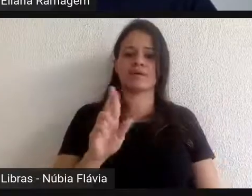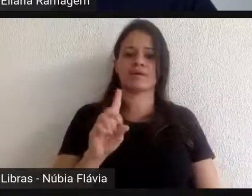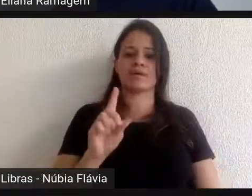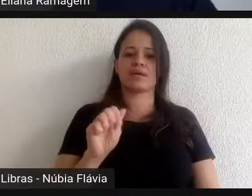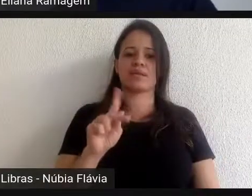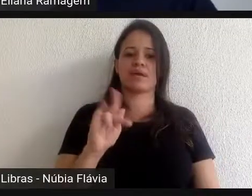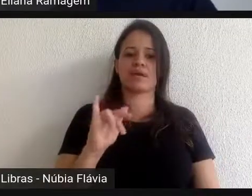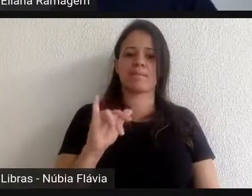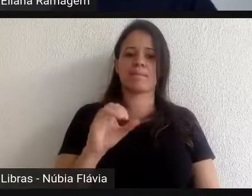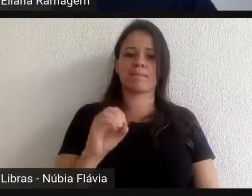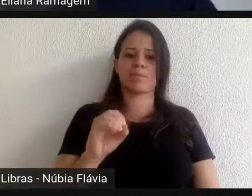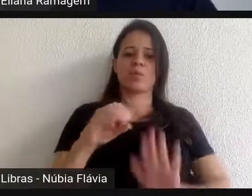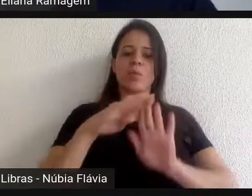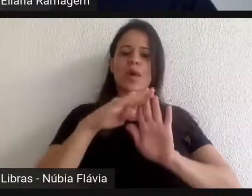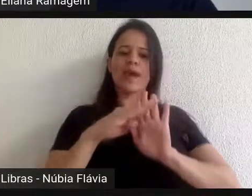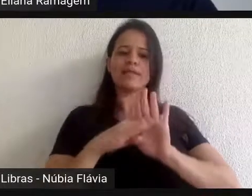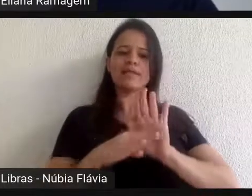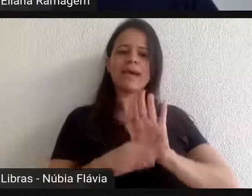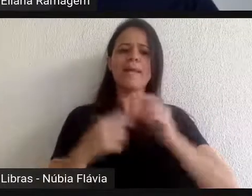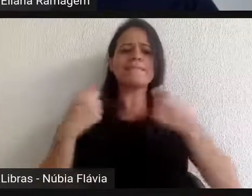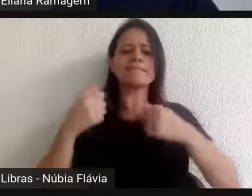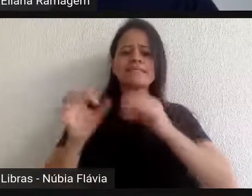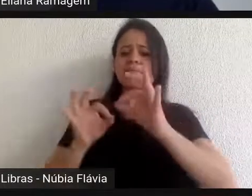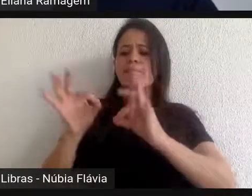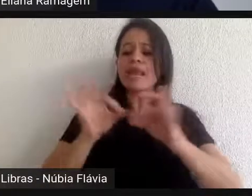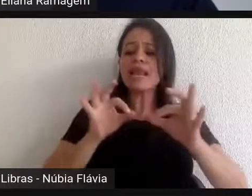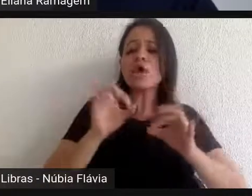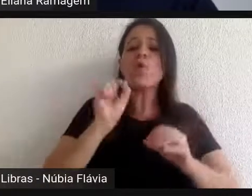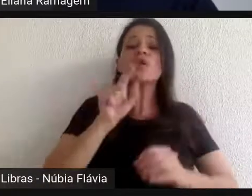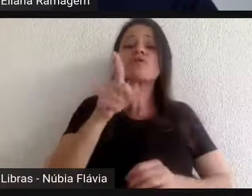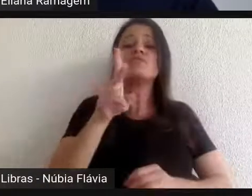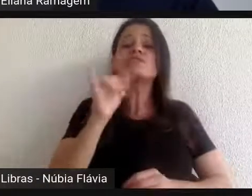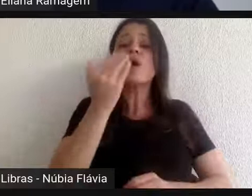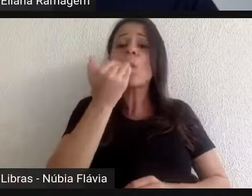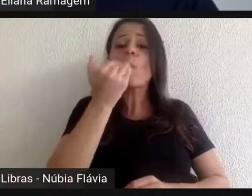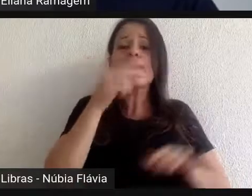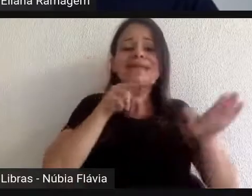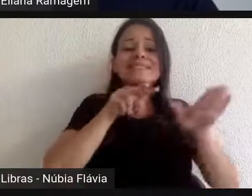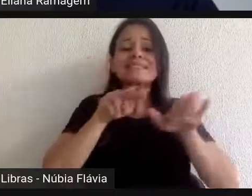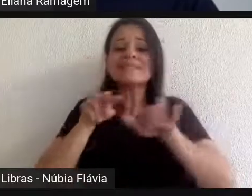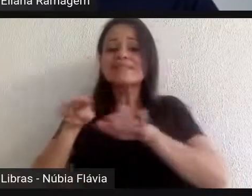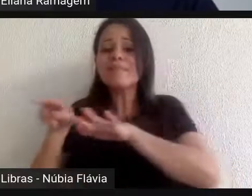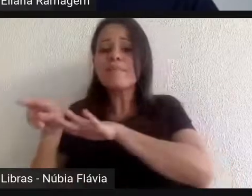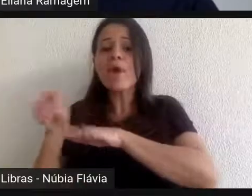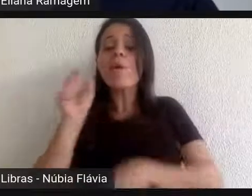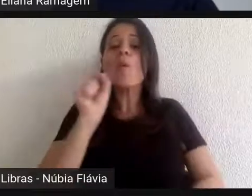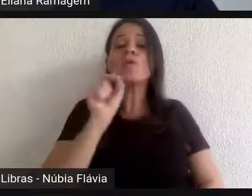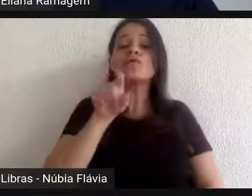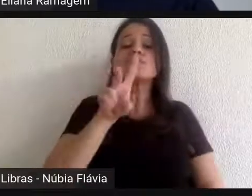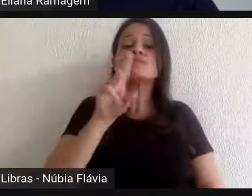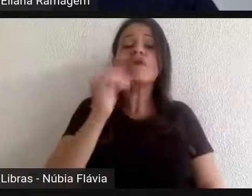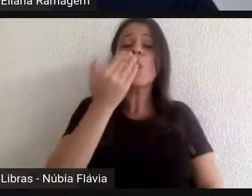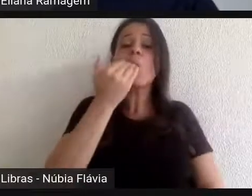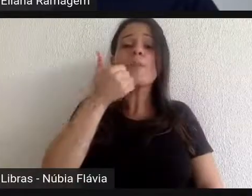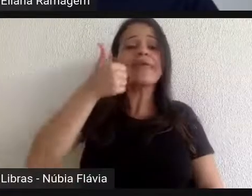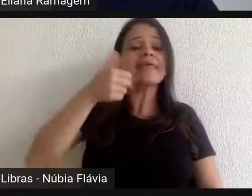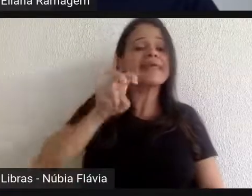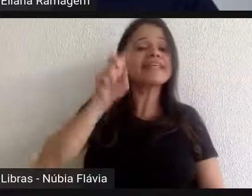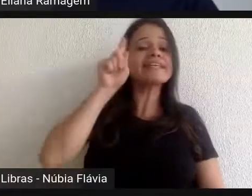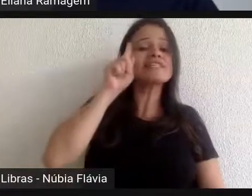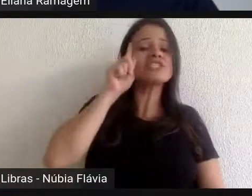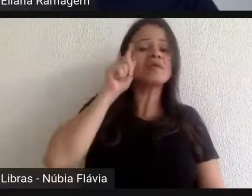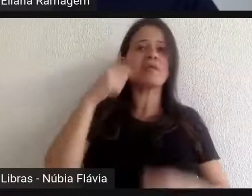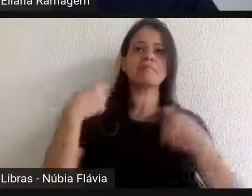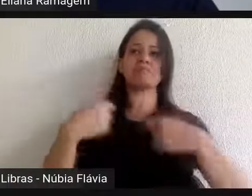ter um cardápio semanal ou quinzenal, não significa que eu tenho que fazer um cardápio